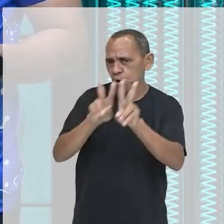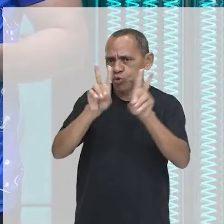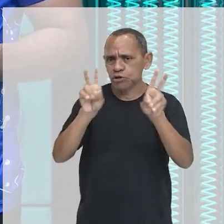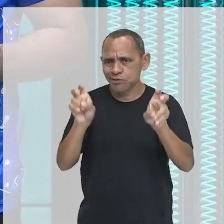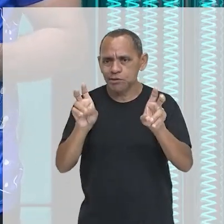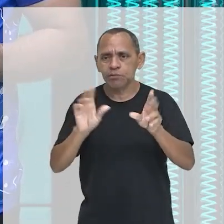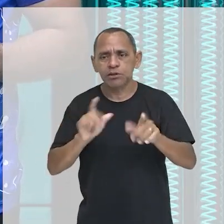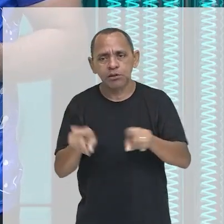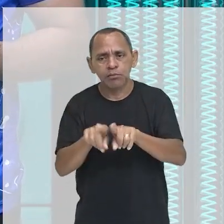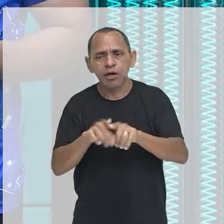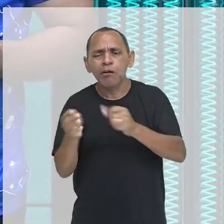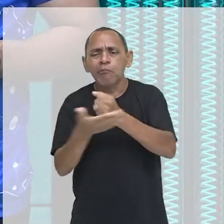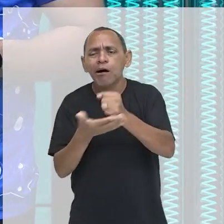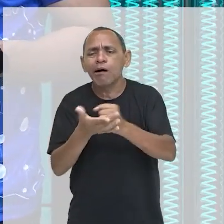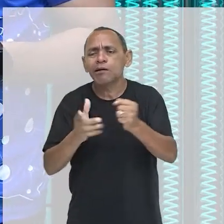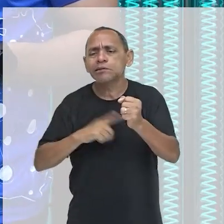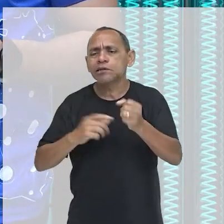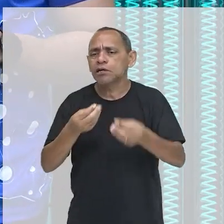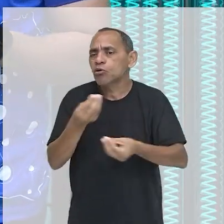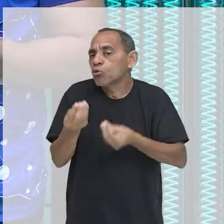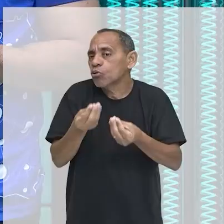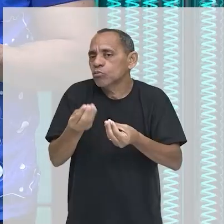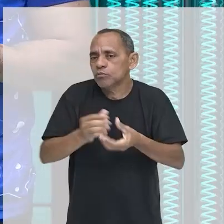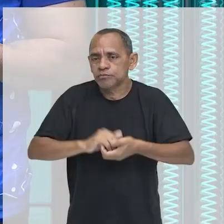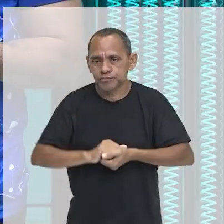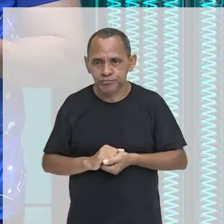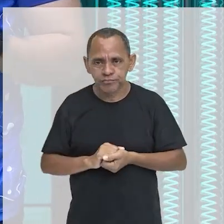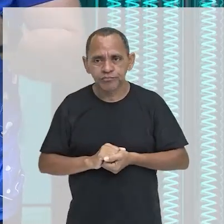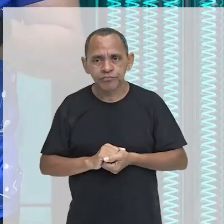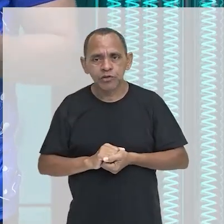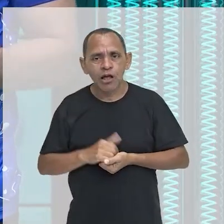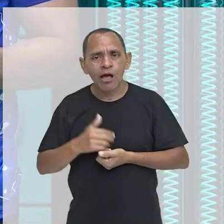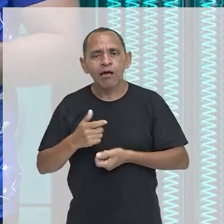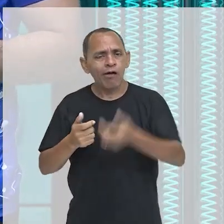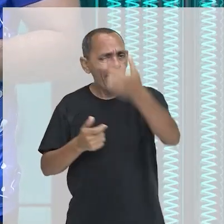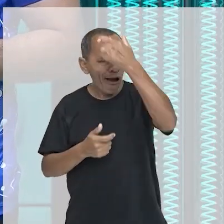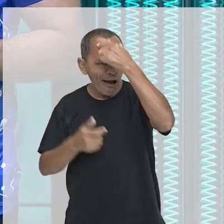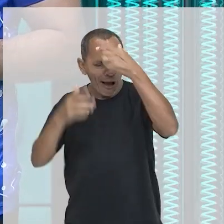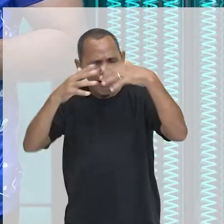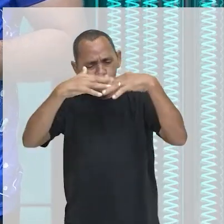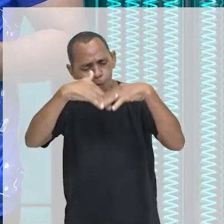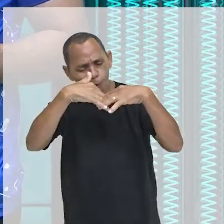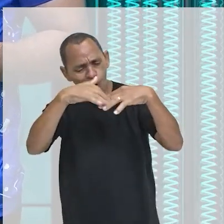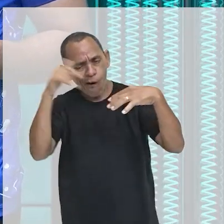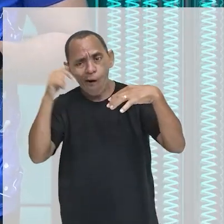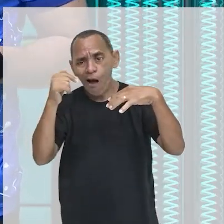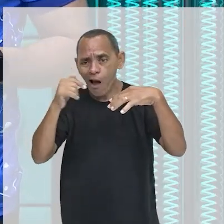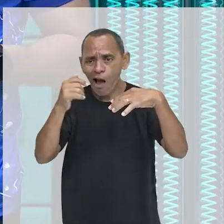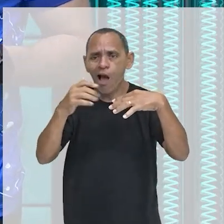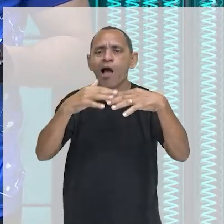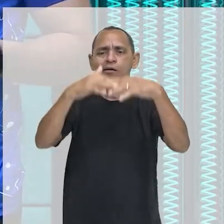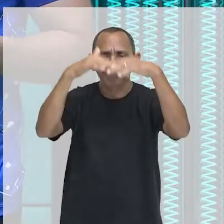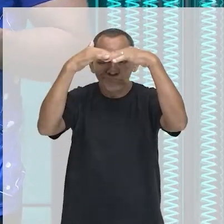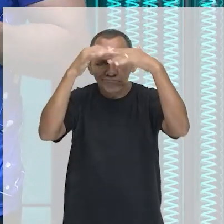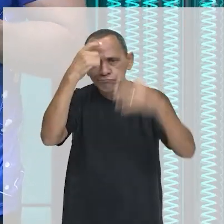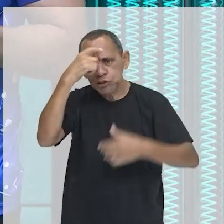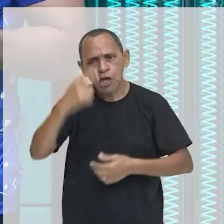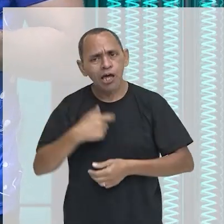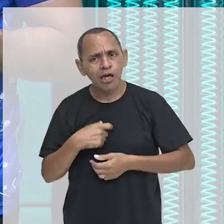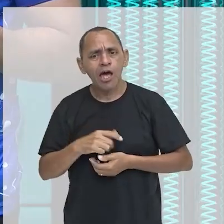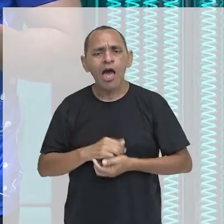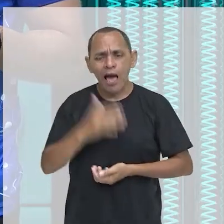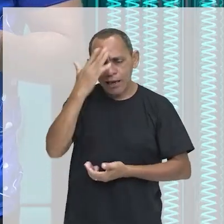dando? Ela é baseada em quê? Aí, raciocínio lógico, né? Raciocínios lógicos, nós temos que sempre levar em